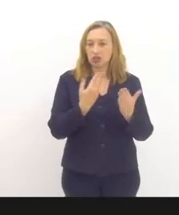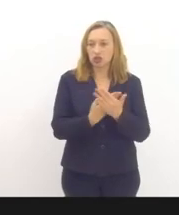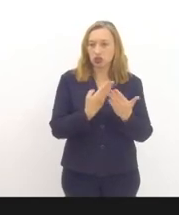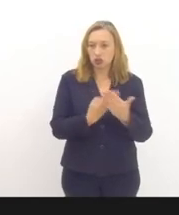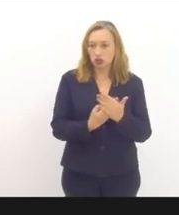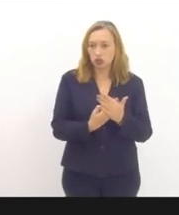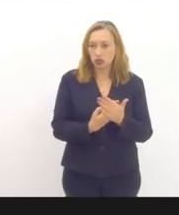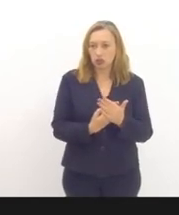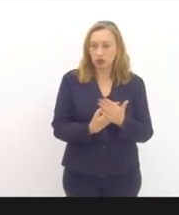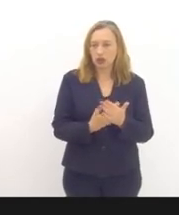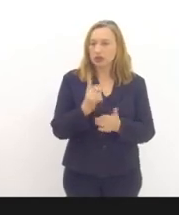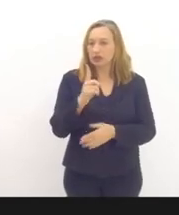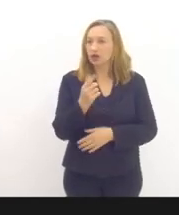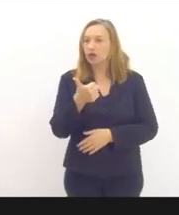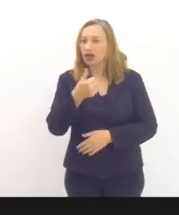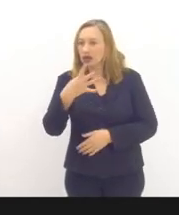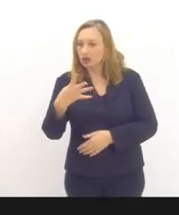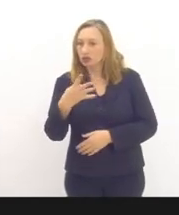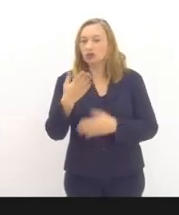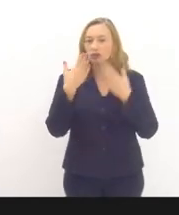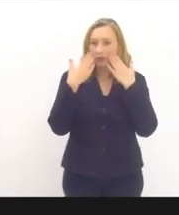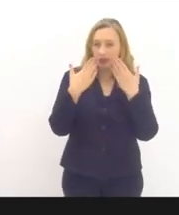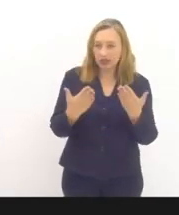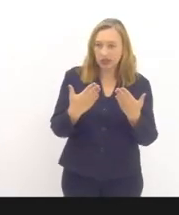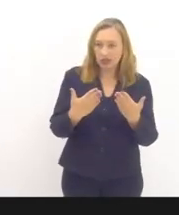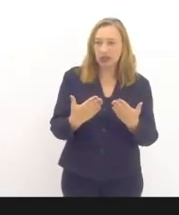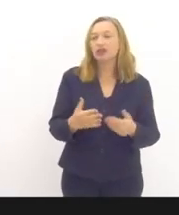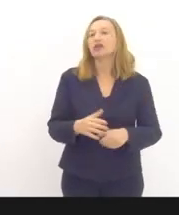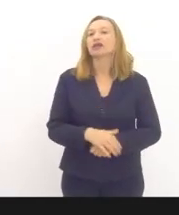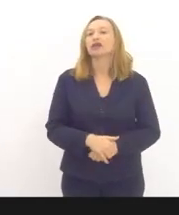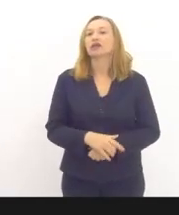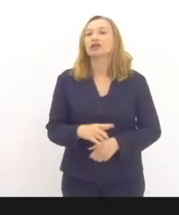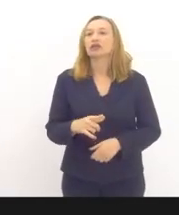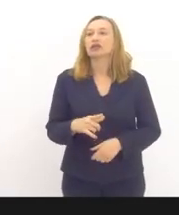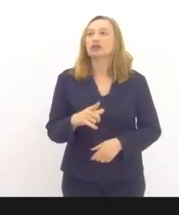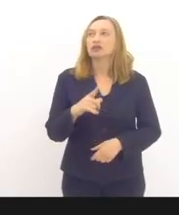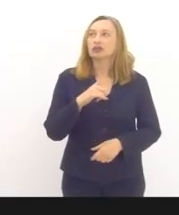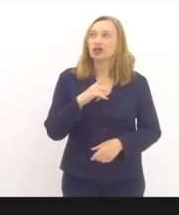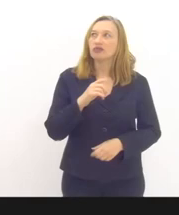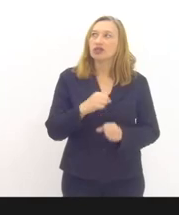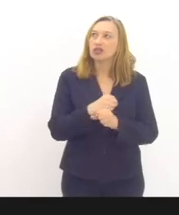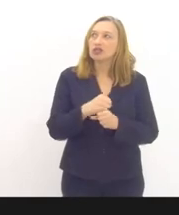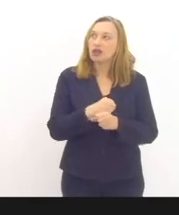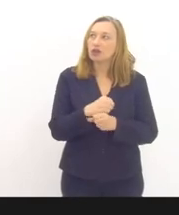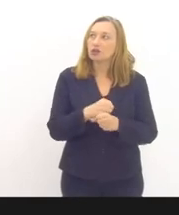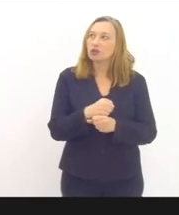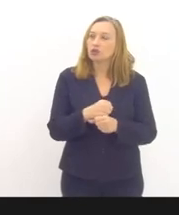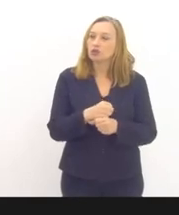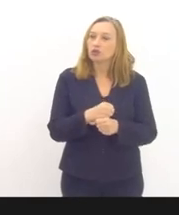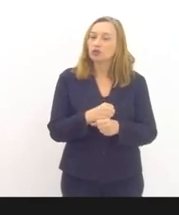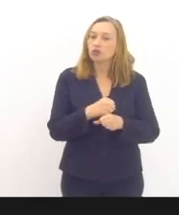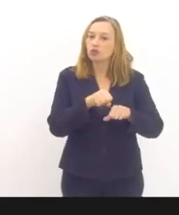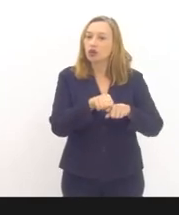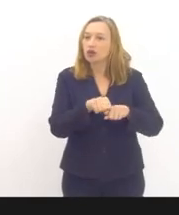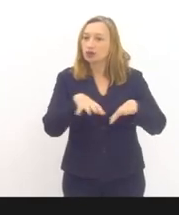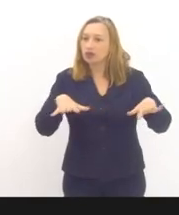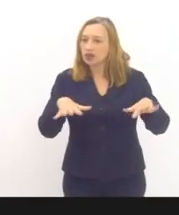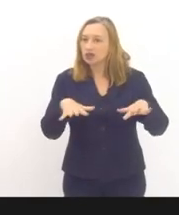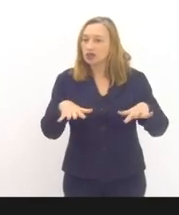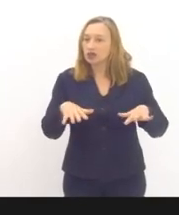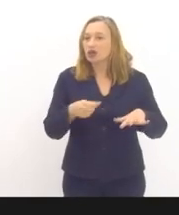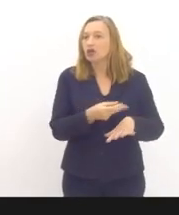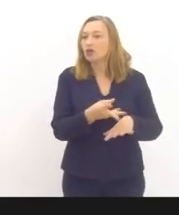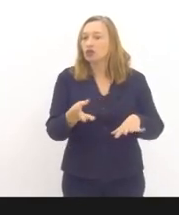né? E não 14, como foi apresentado. A gente teve para esse ano uma ampliação na quantidade de